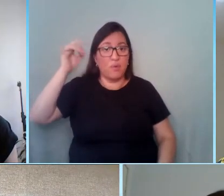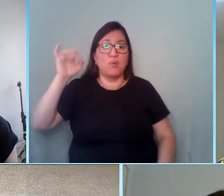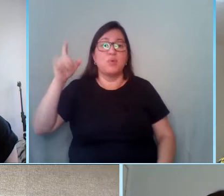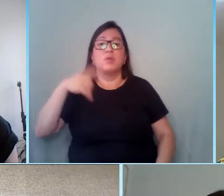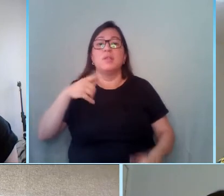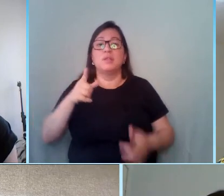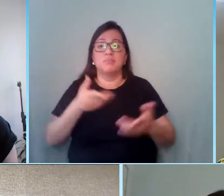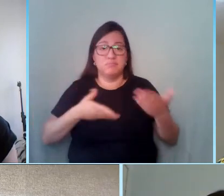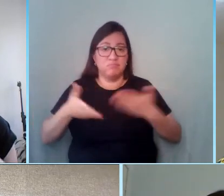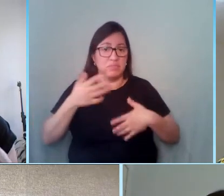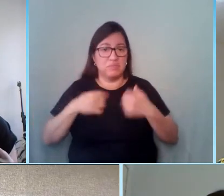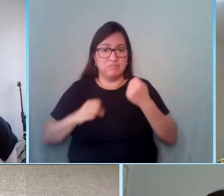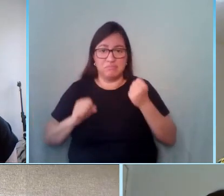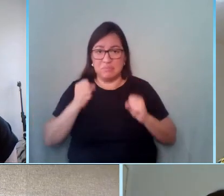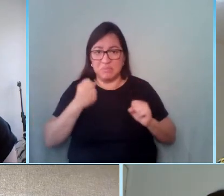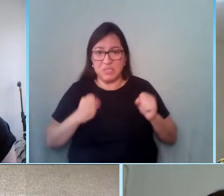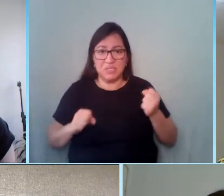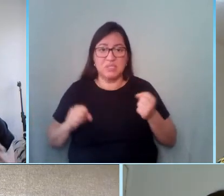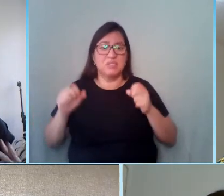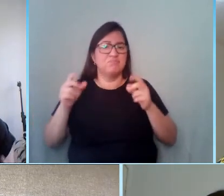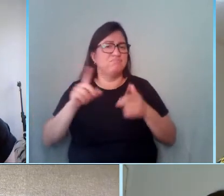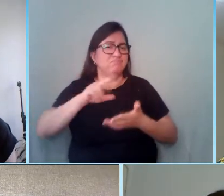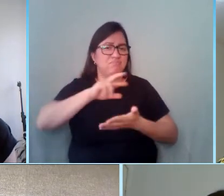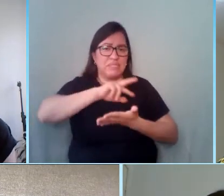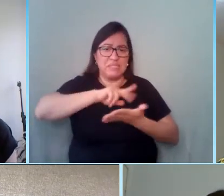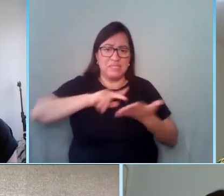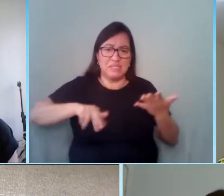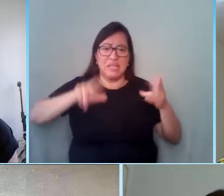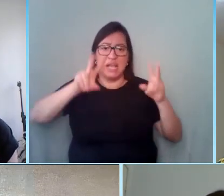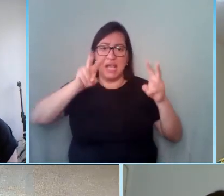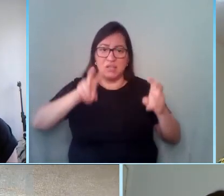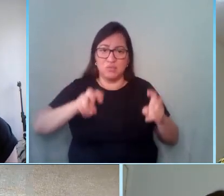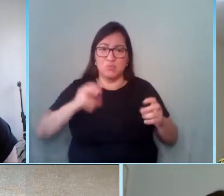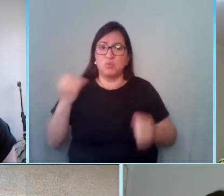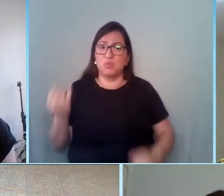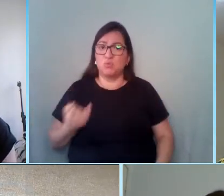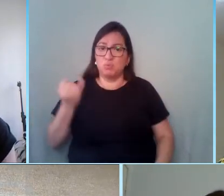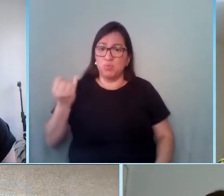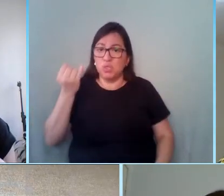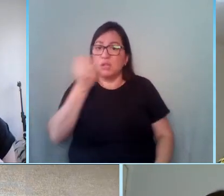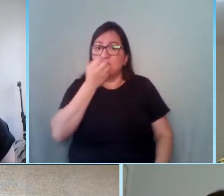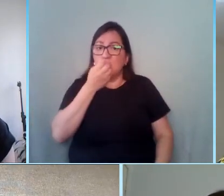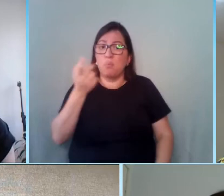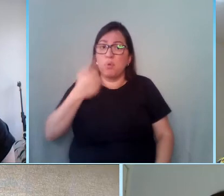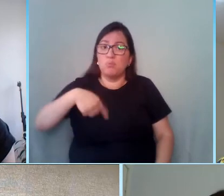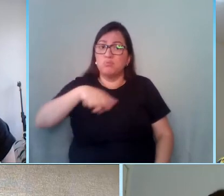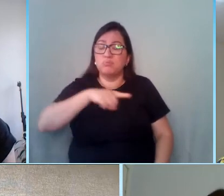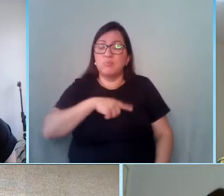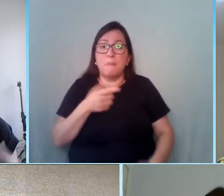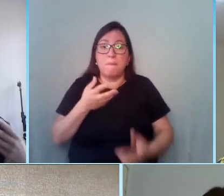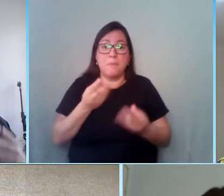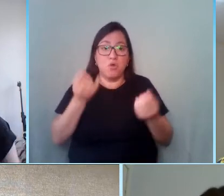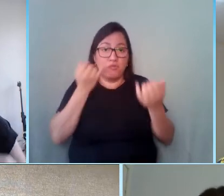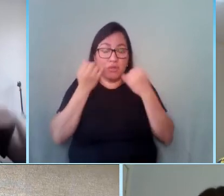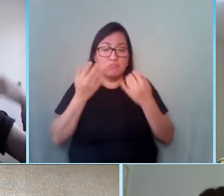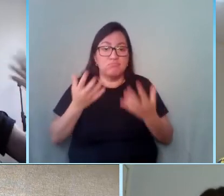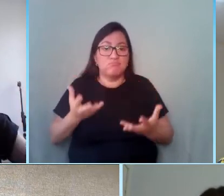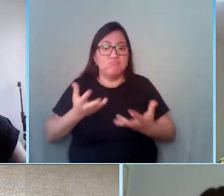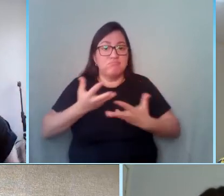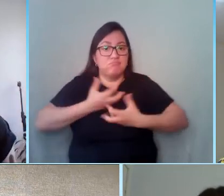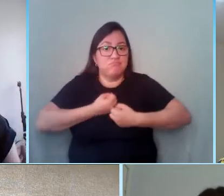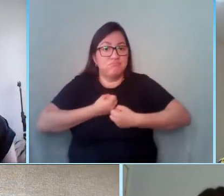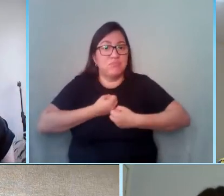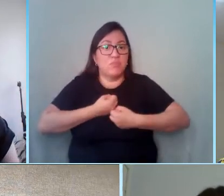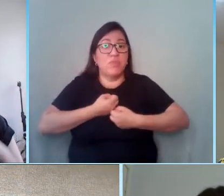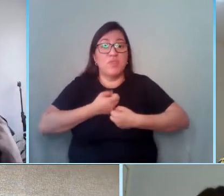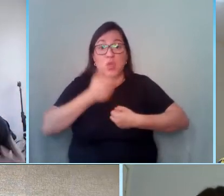né? Pautas super importantes, acabou se tornando uma ferramenta com alcance muito grande, muito potente, que eu acho que